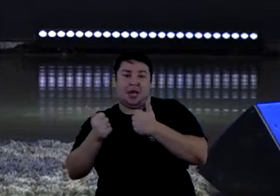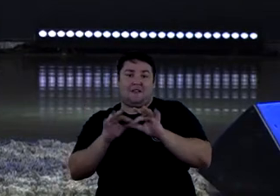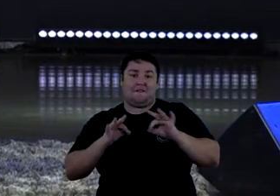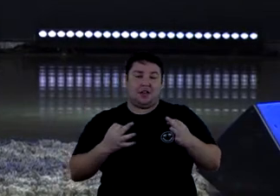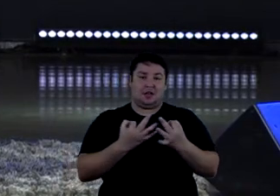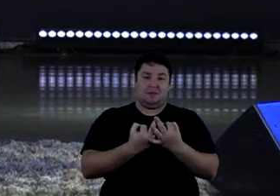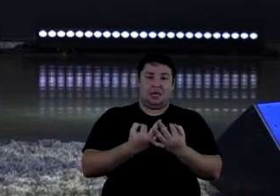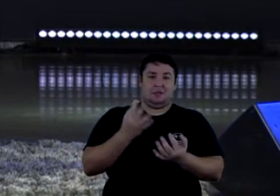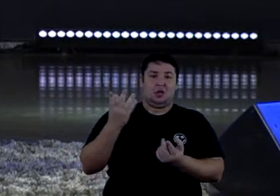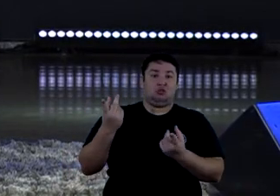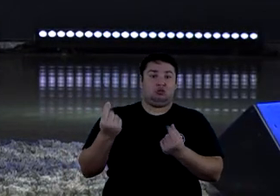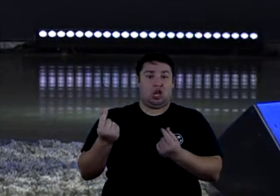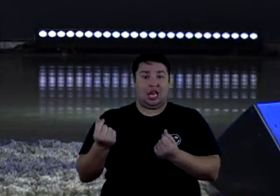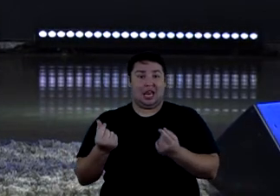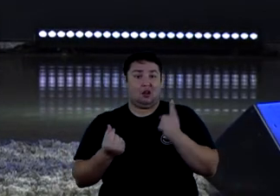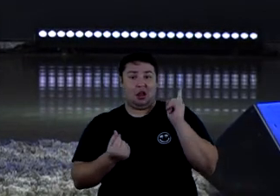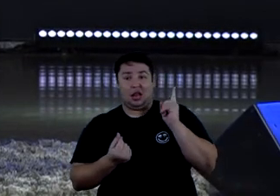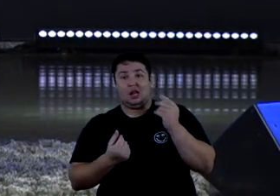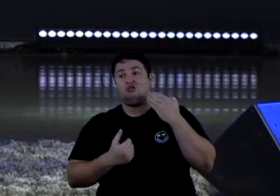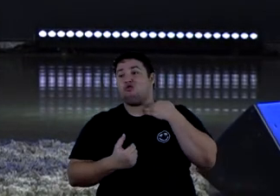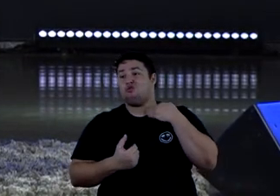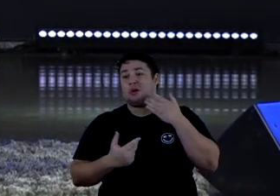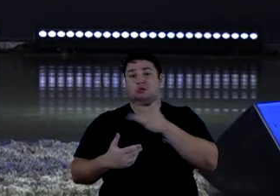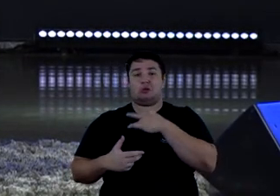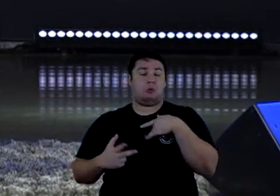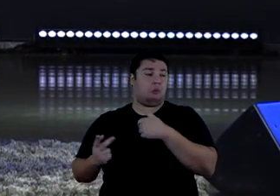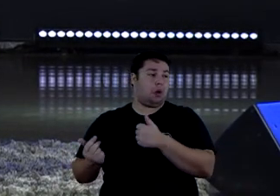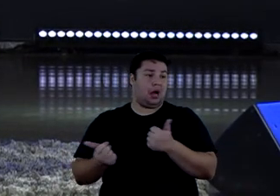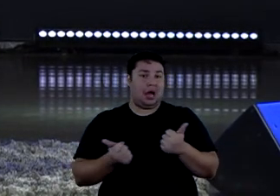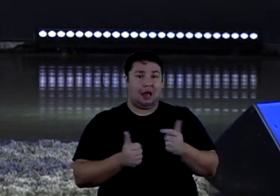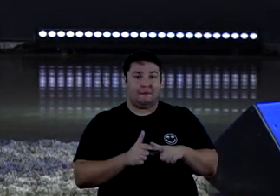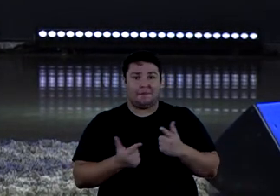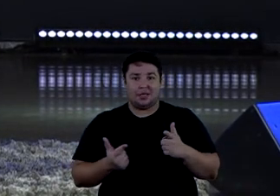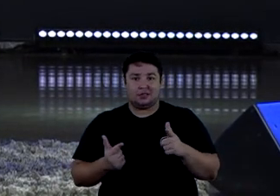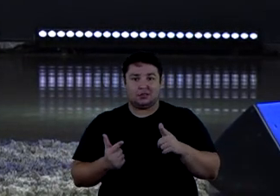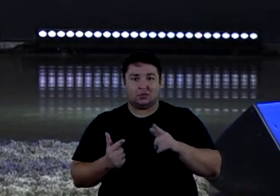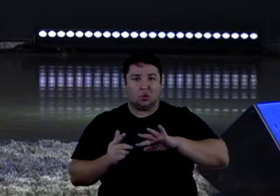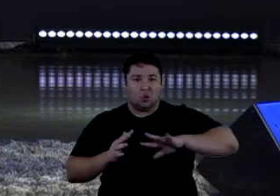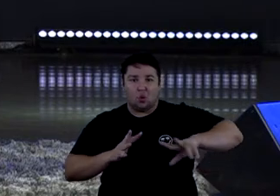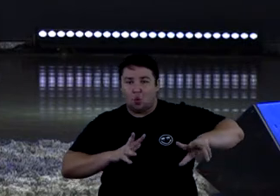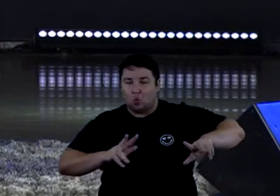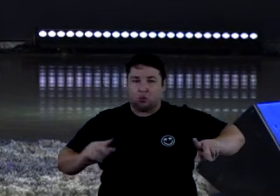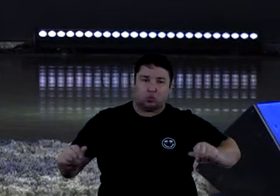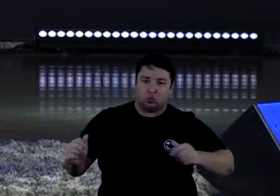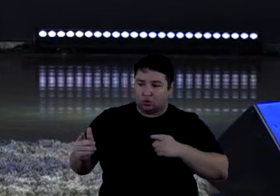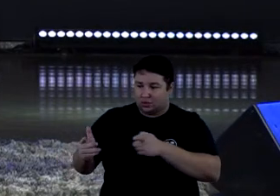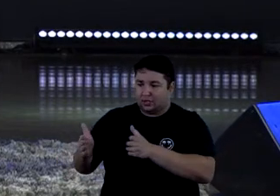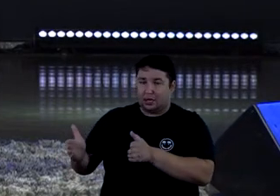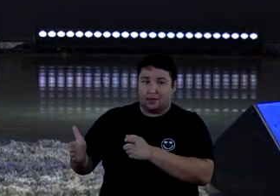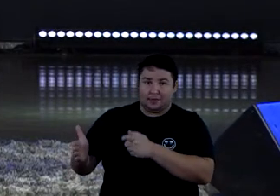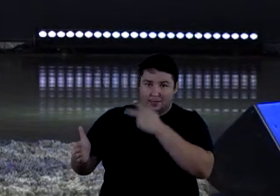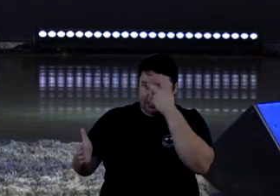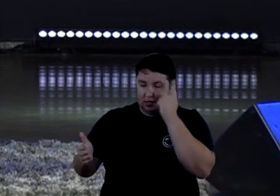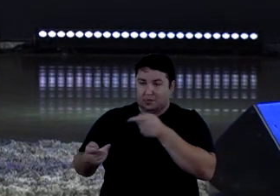dinheiro está na conta, minha saúde está legal, tudo ótimo. Mas vamos tirar tudo isso do adestrado?